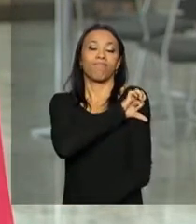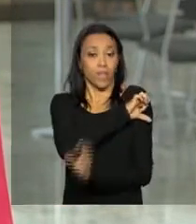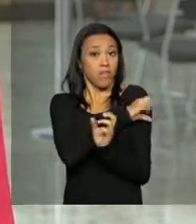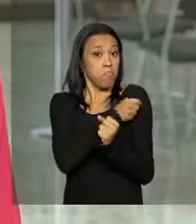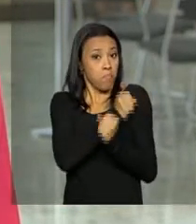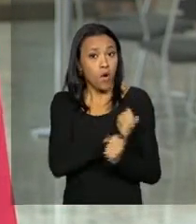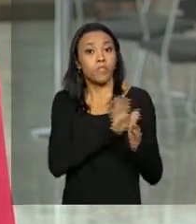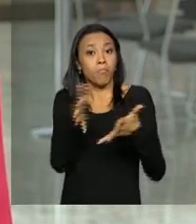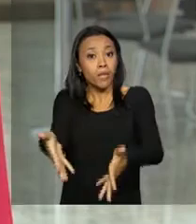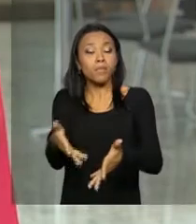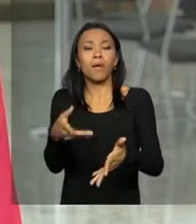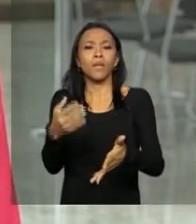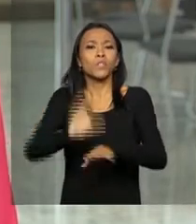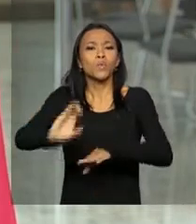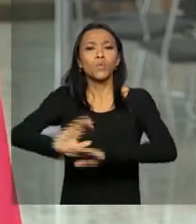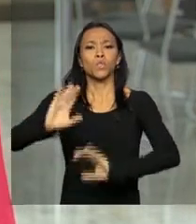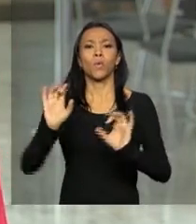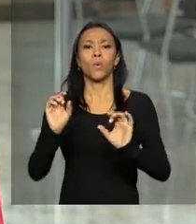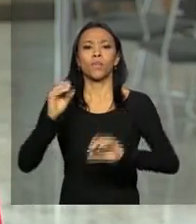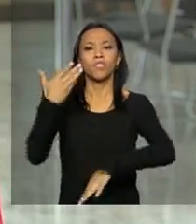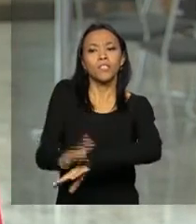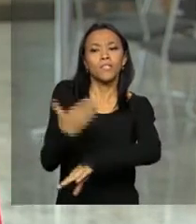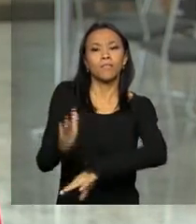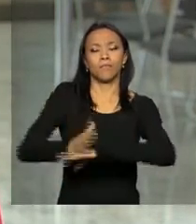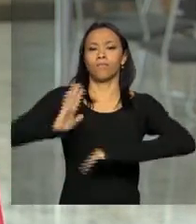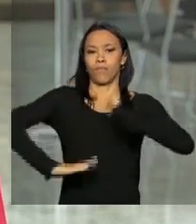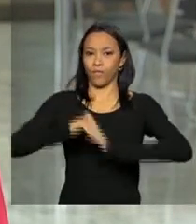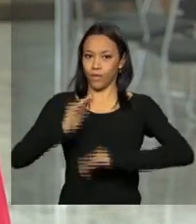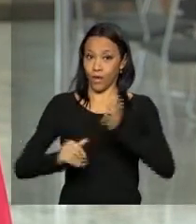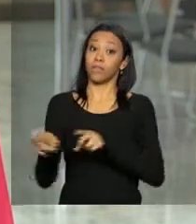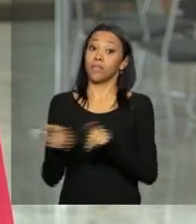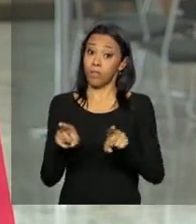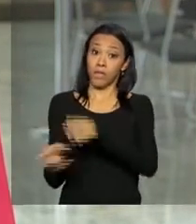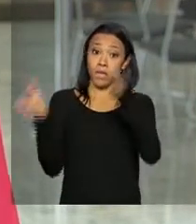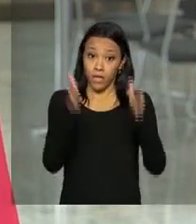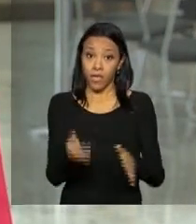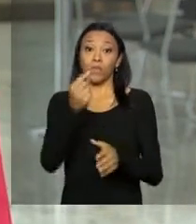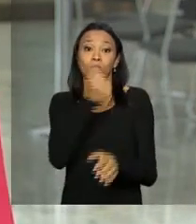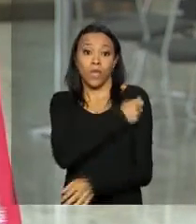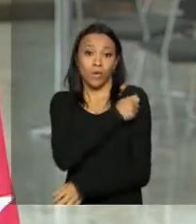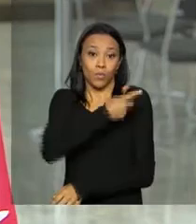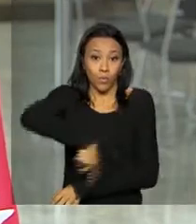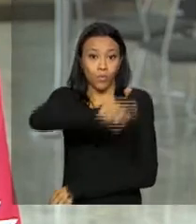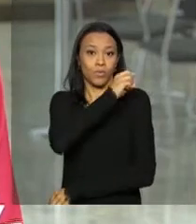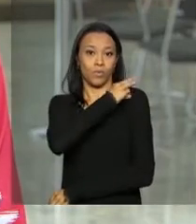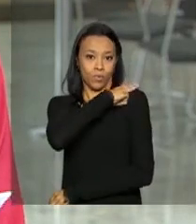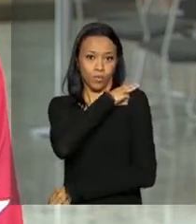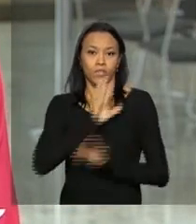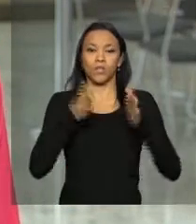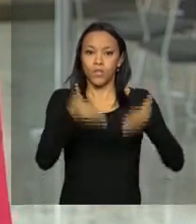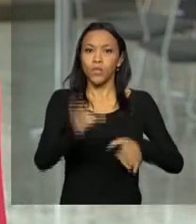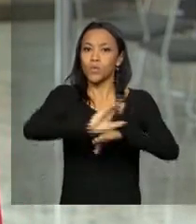do Pronatec de qualificação profissional. Os alunos do ensino médio vão poder se matricular nos cursos técnicos e os alunos